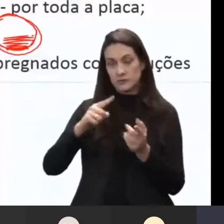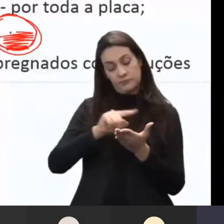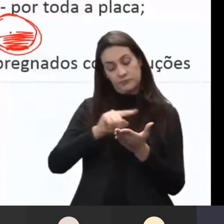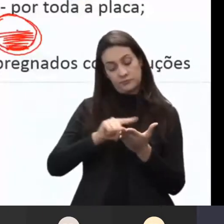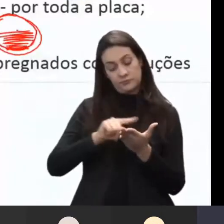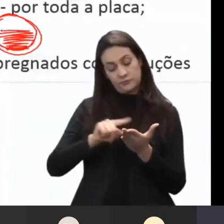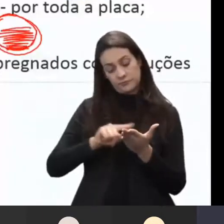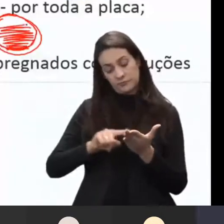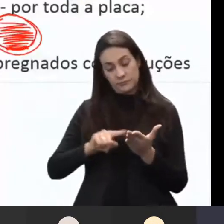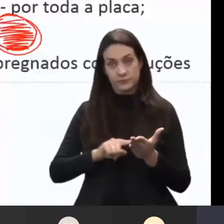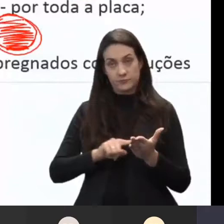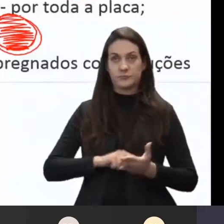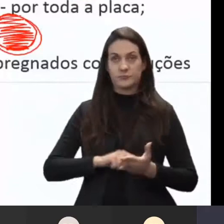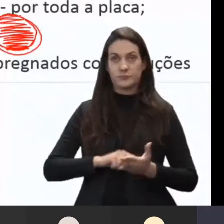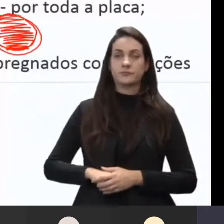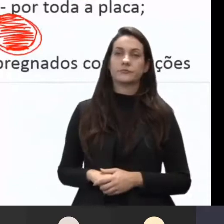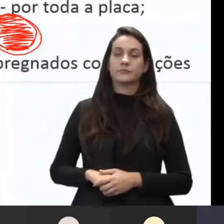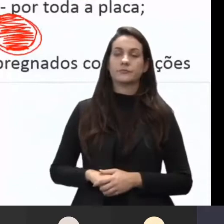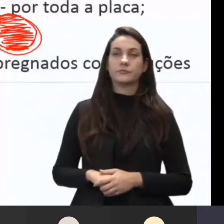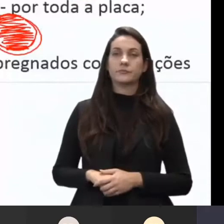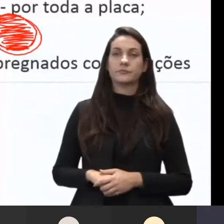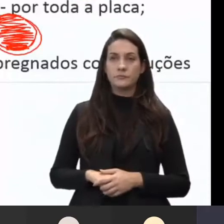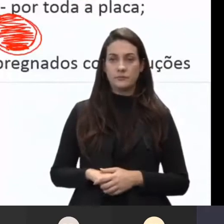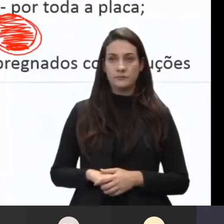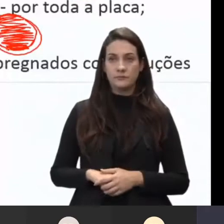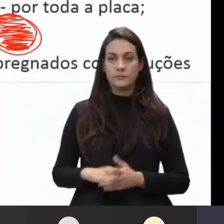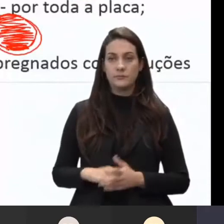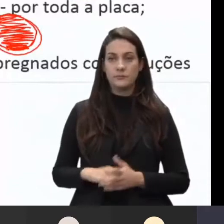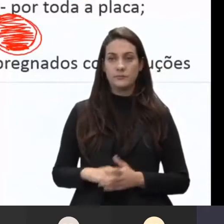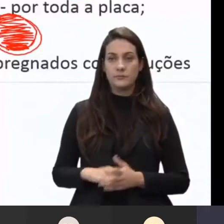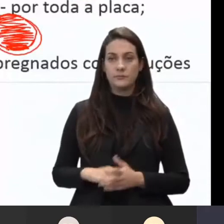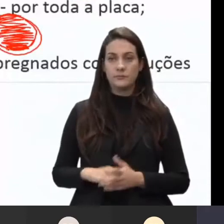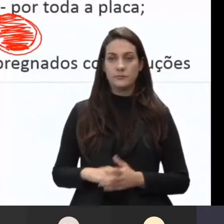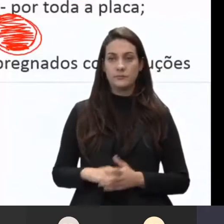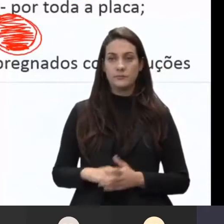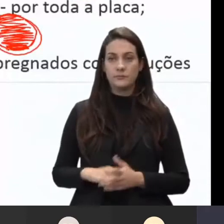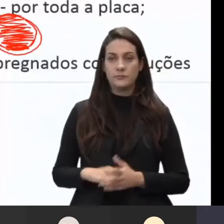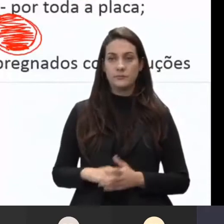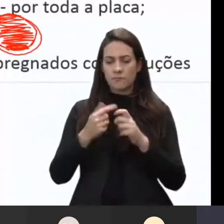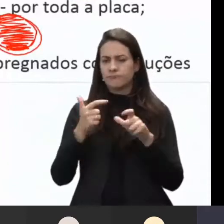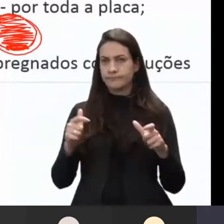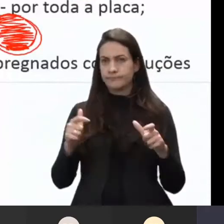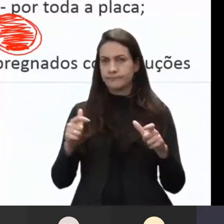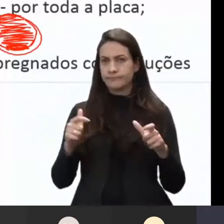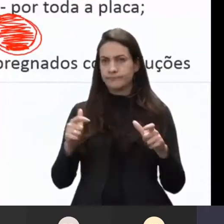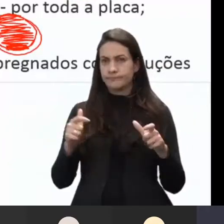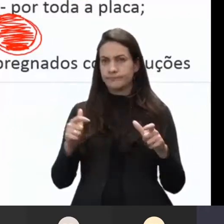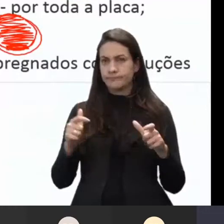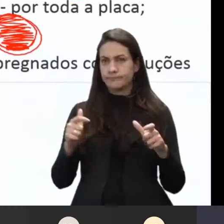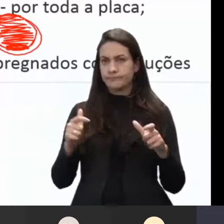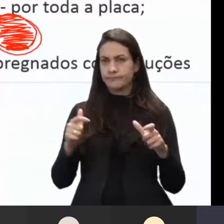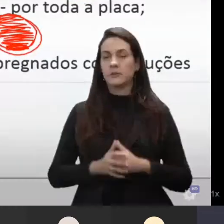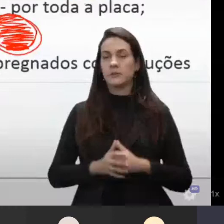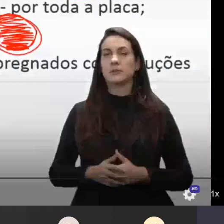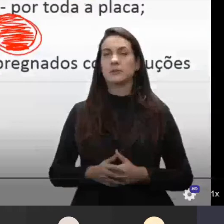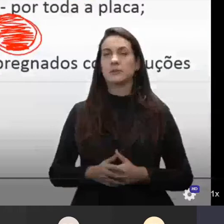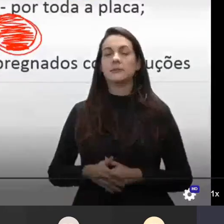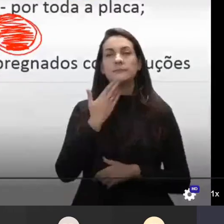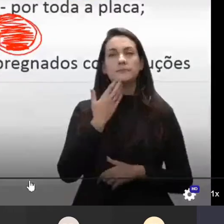movimento de zigue-zague vai promover ali o crescimento da bactéria. É importante você fazer em